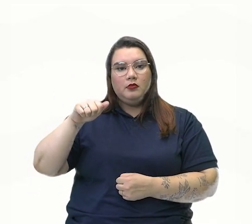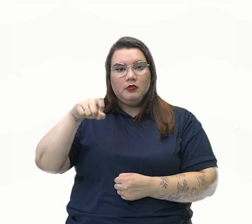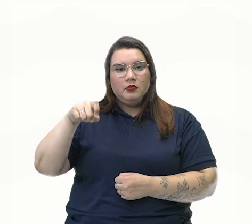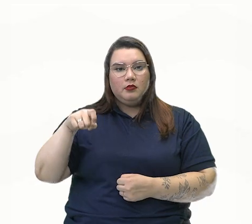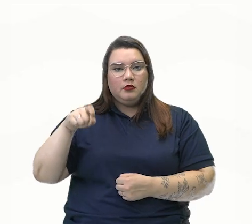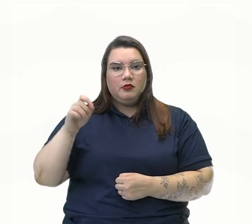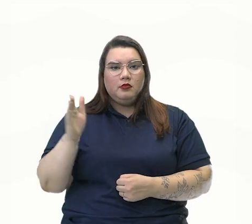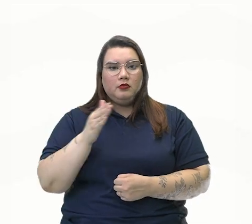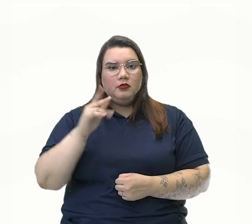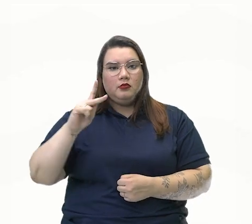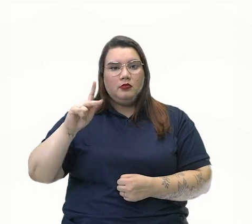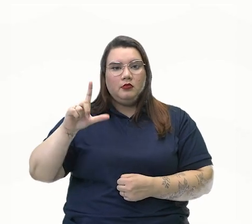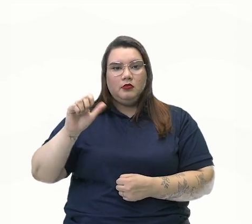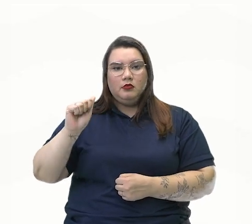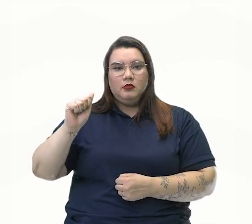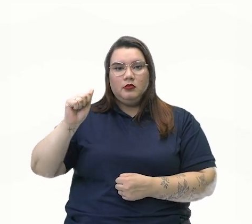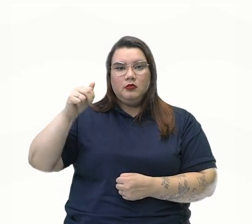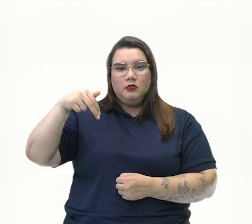1900,